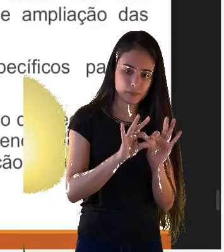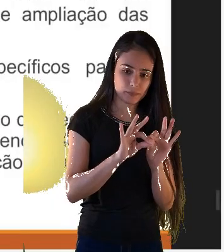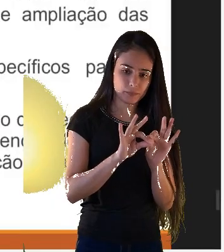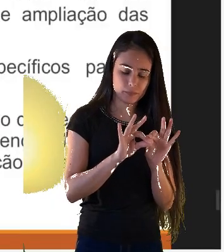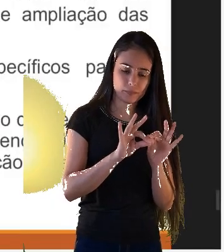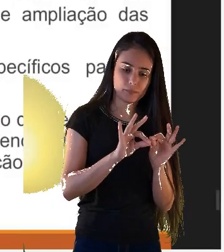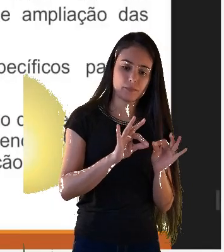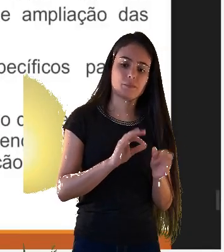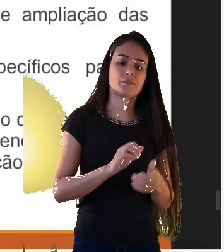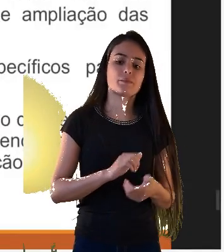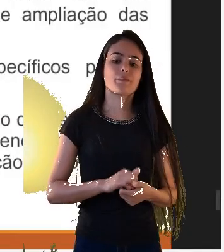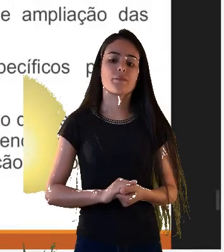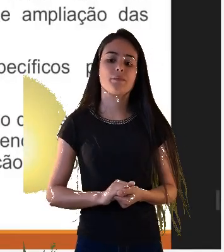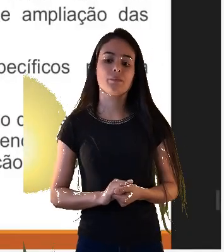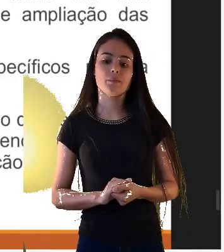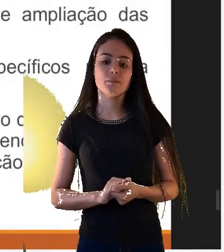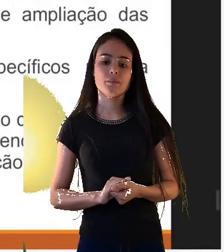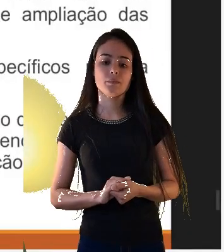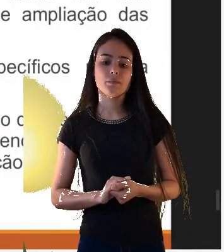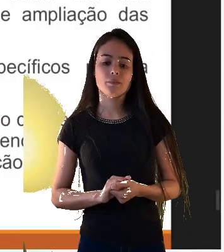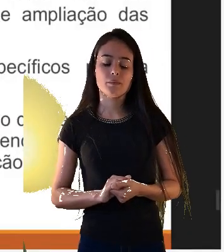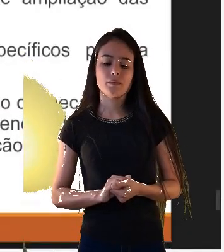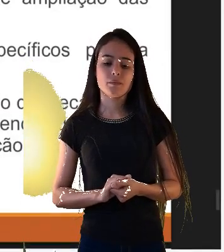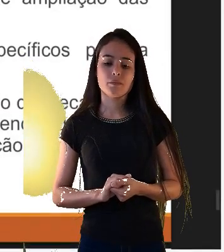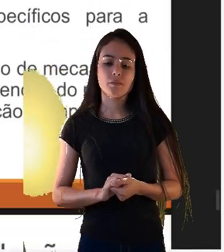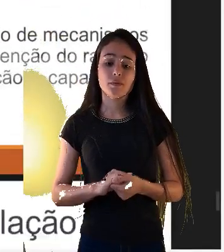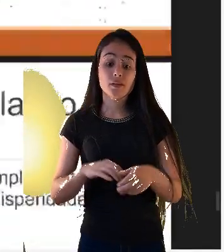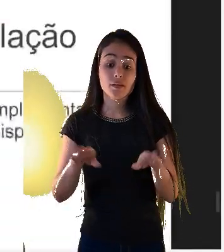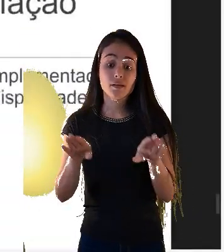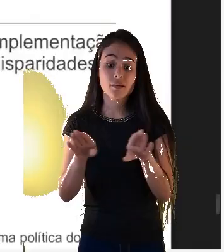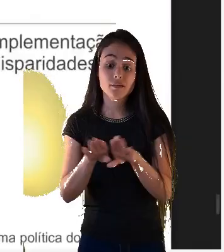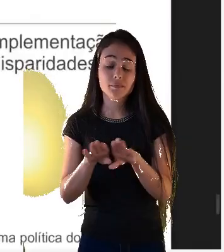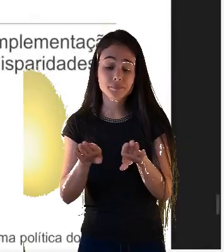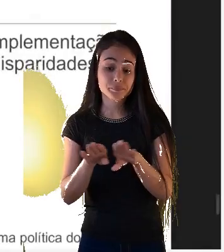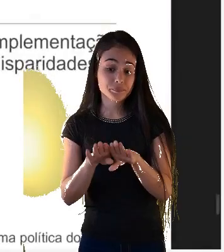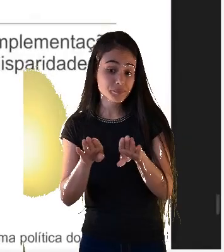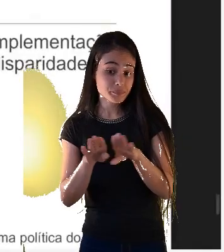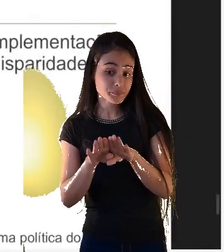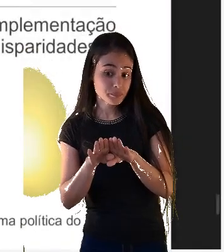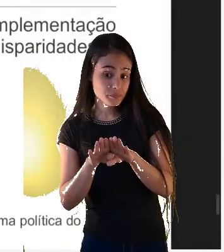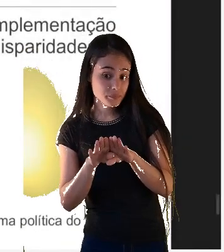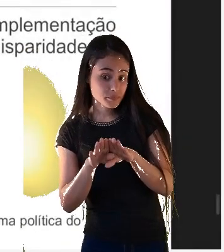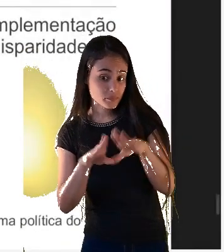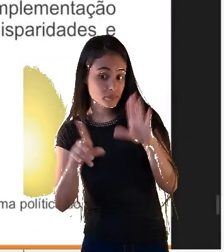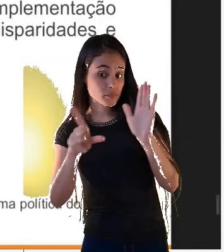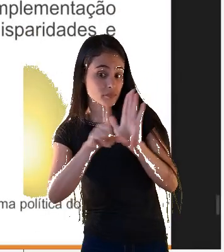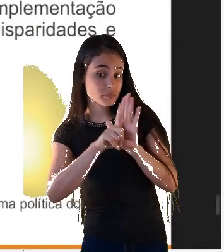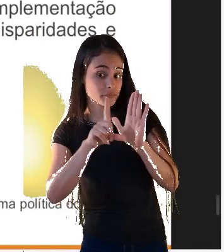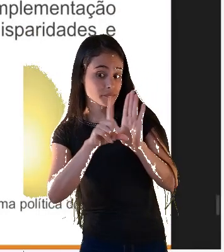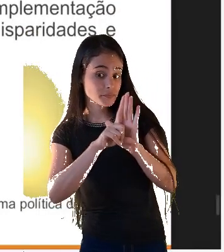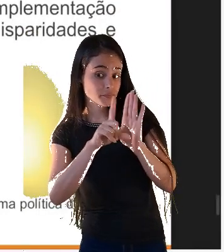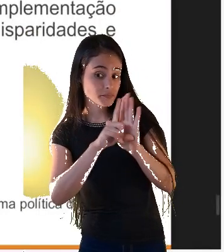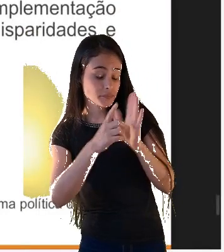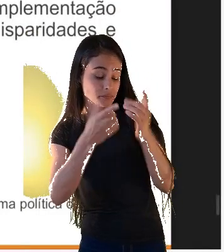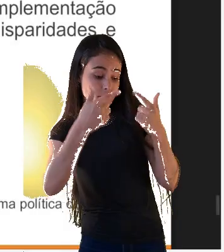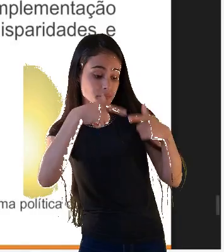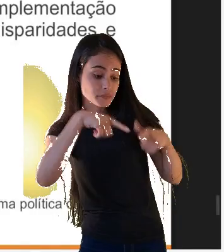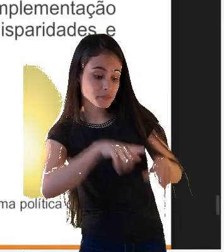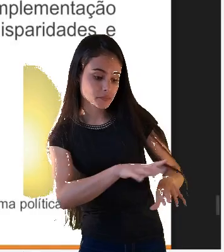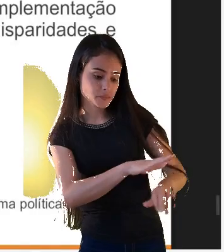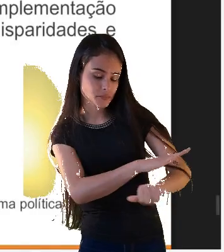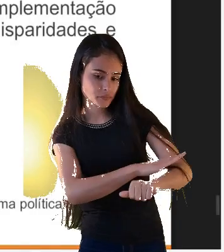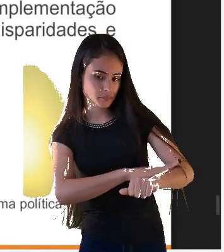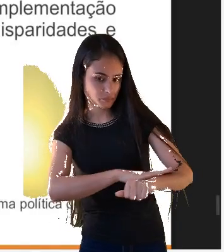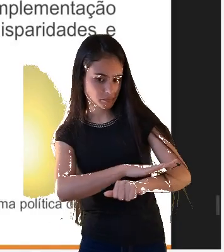a sensibilização e capacitação de profissionais, que eu acho que aqui é o